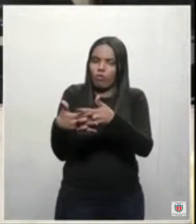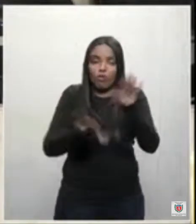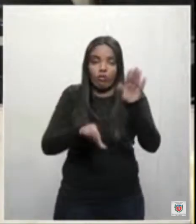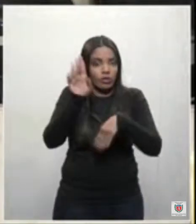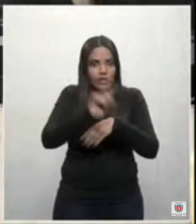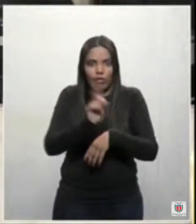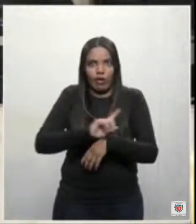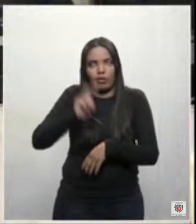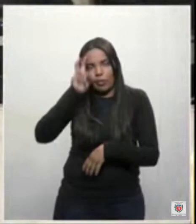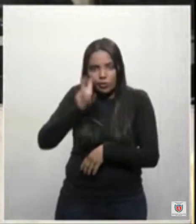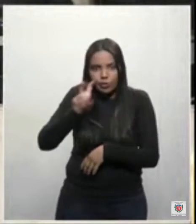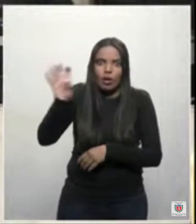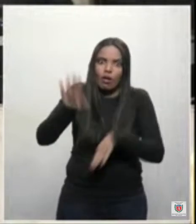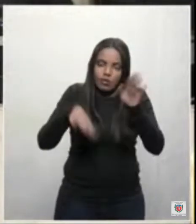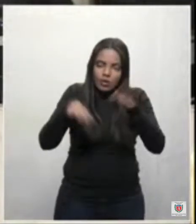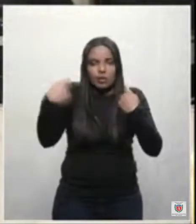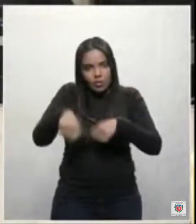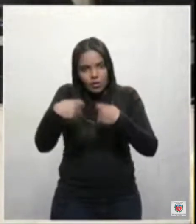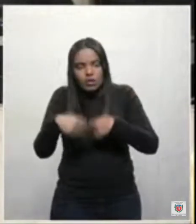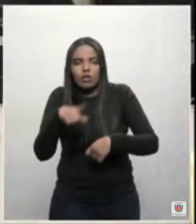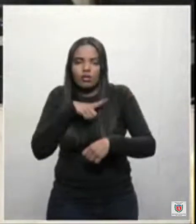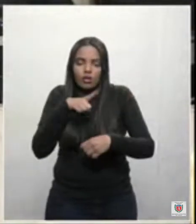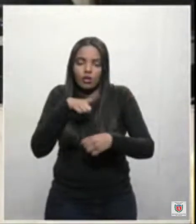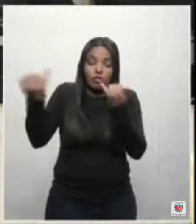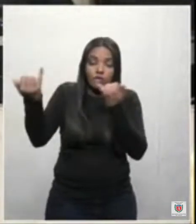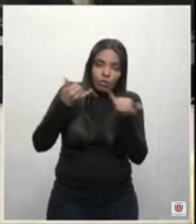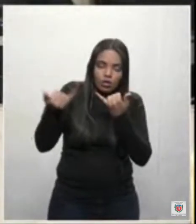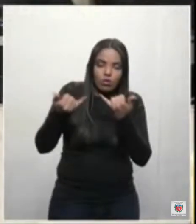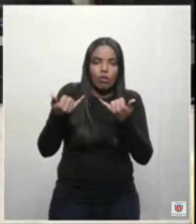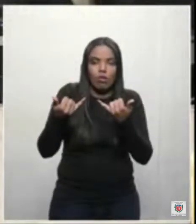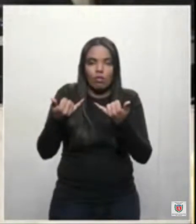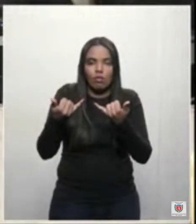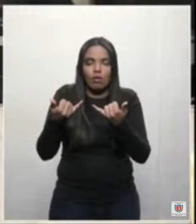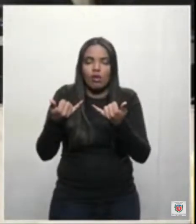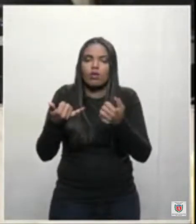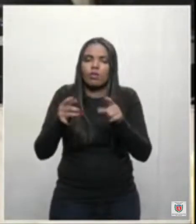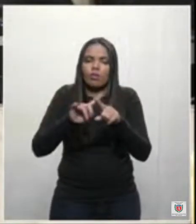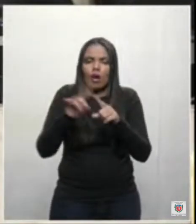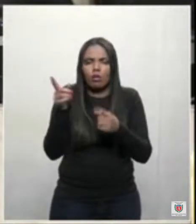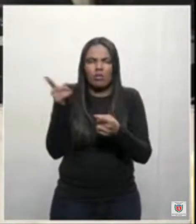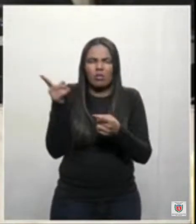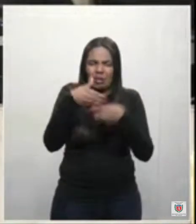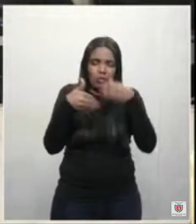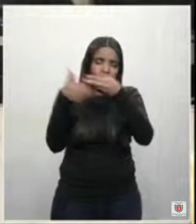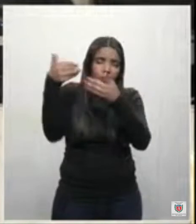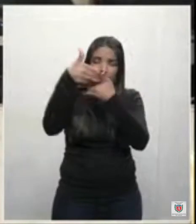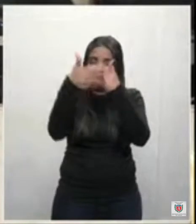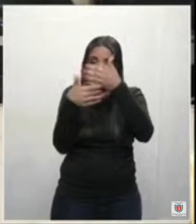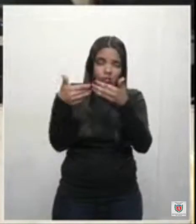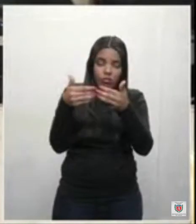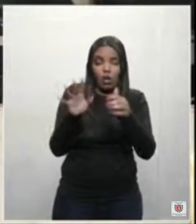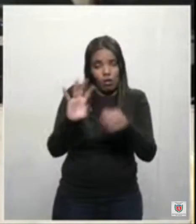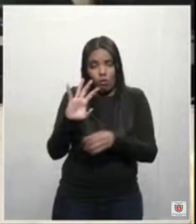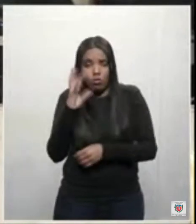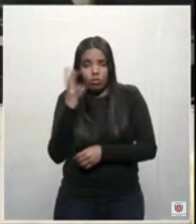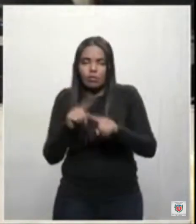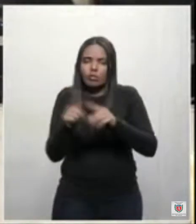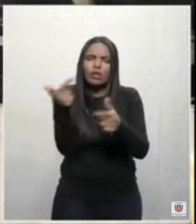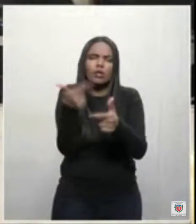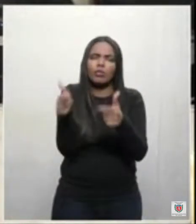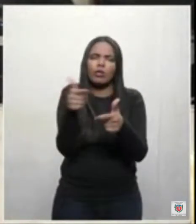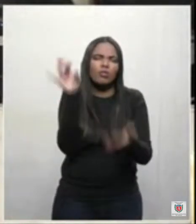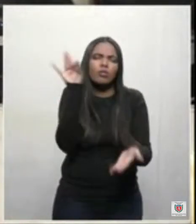inteligível. Às vezes ele apresenta informações que são às vezes uma em cima da outra. Então, qual é o